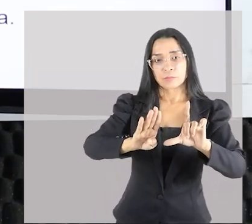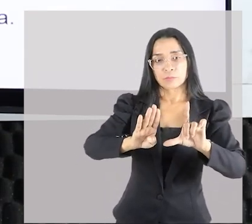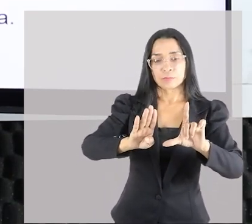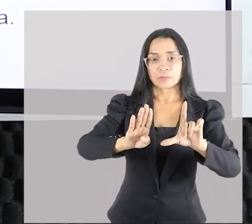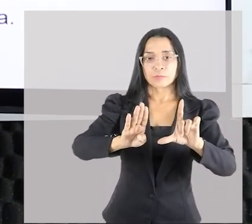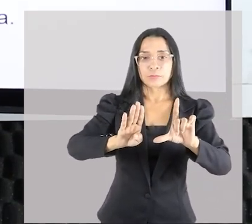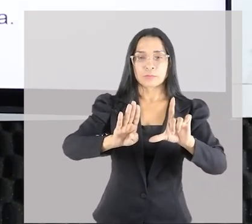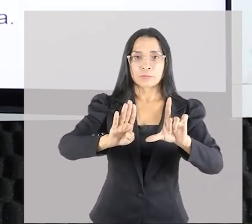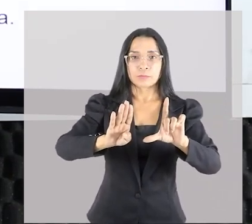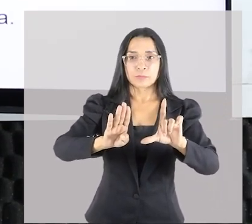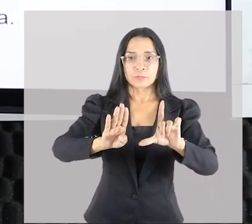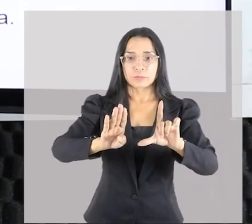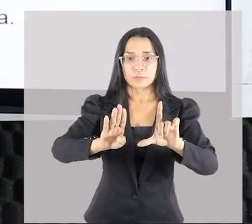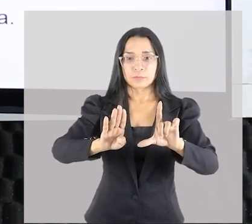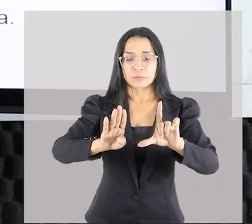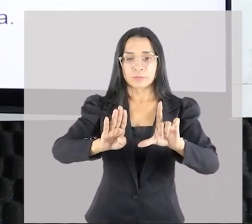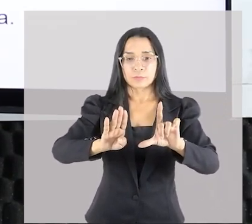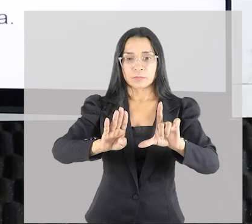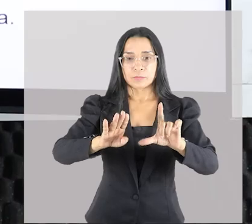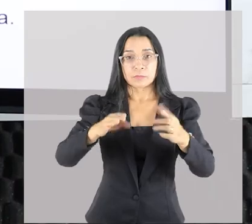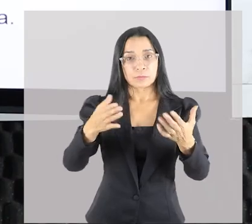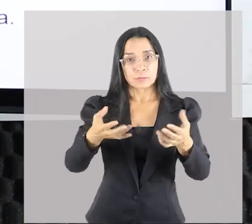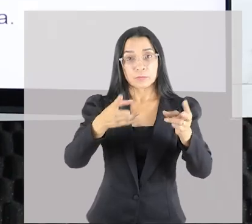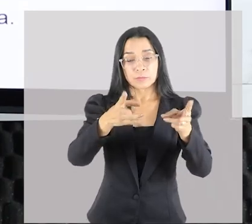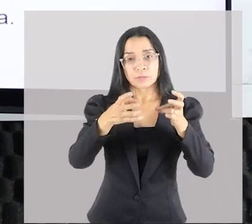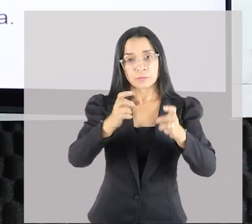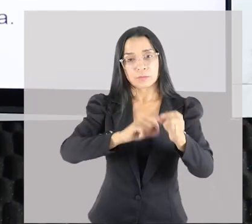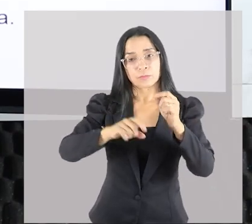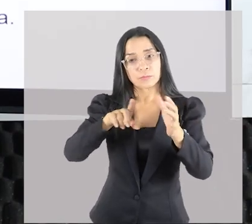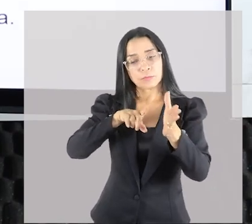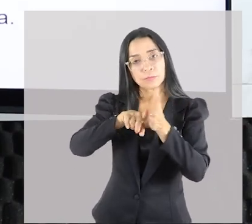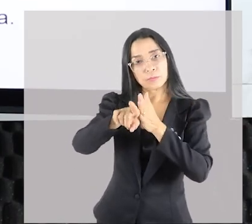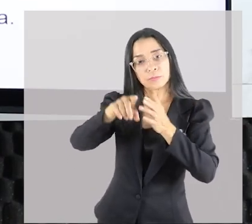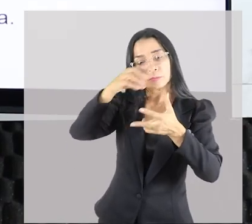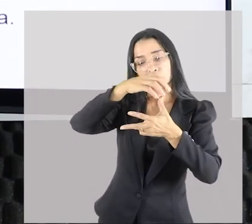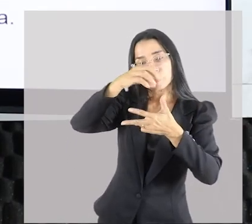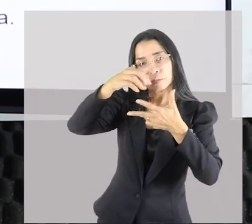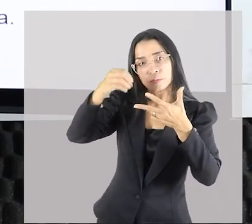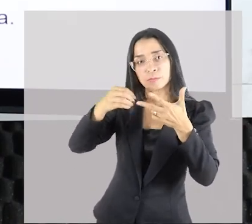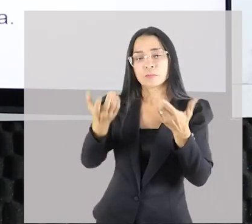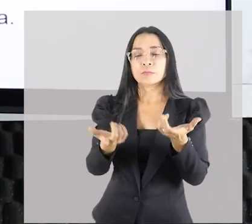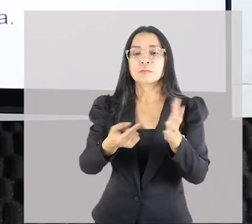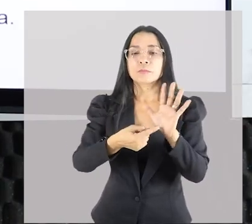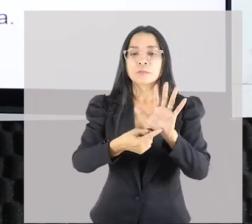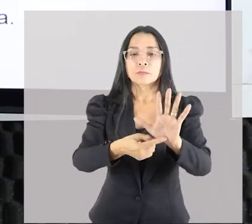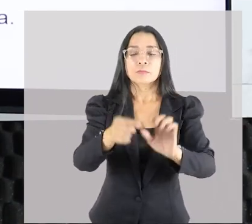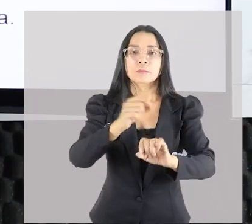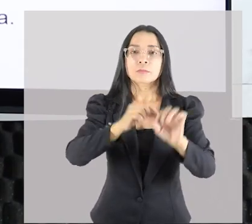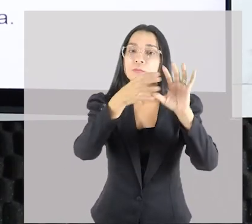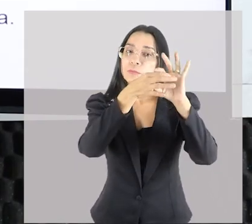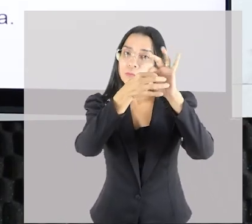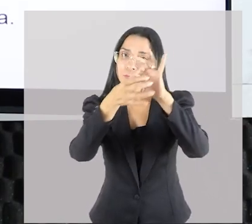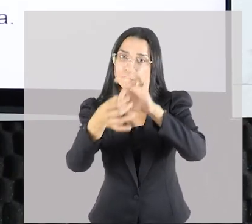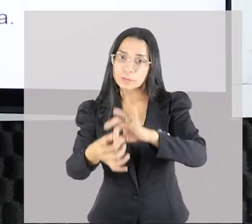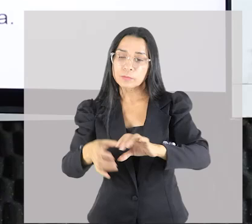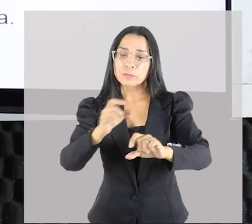da vida urbana. Observe que essa questão do Enem, ela traz um